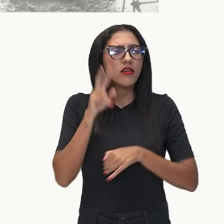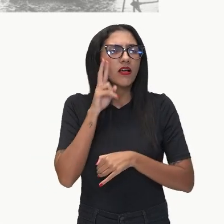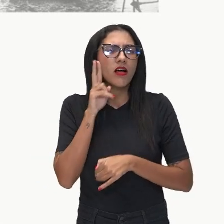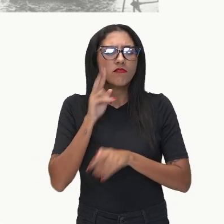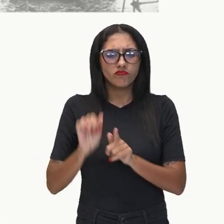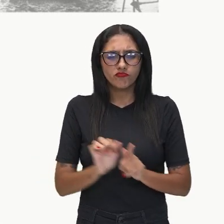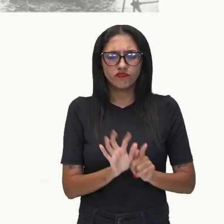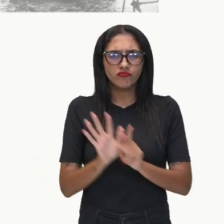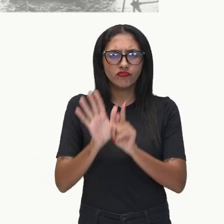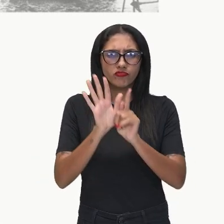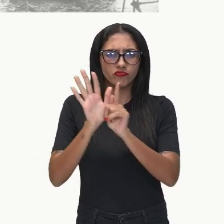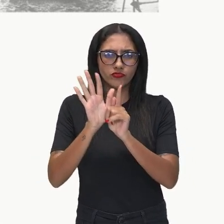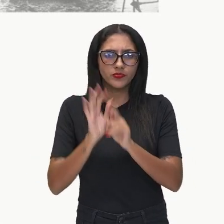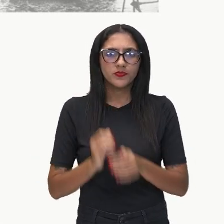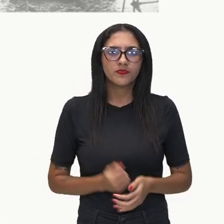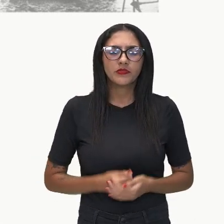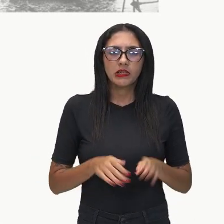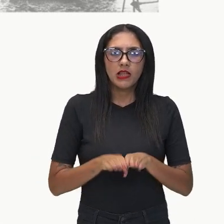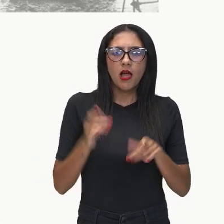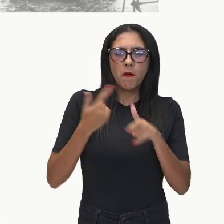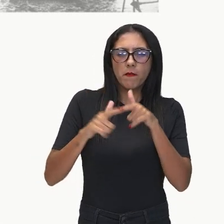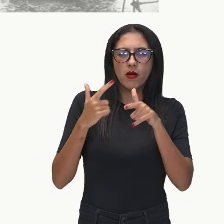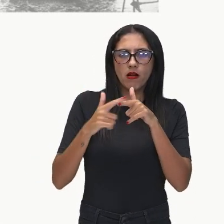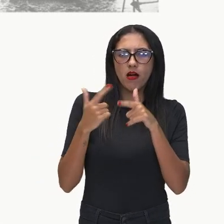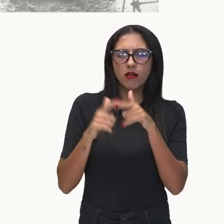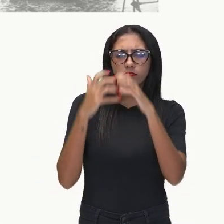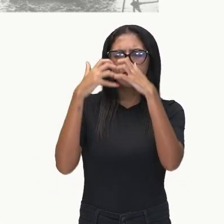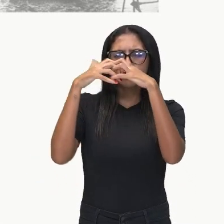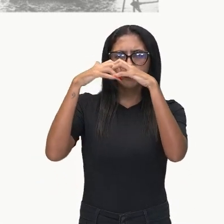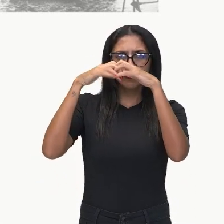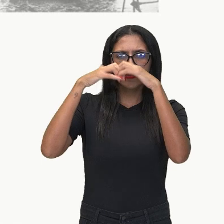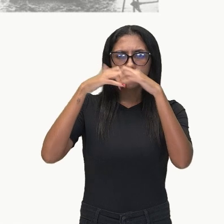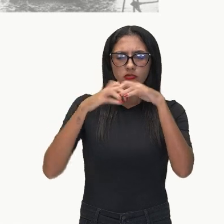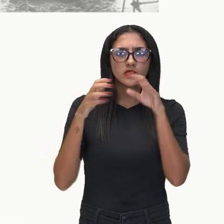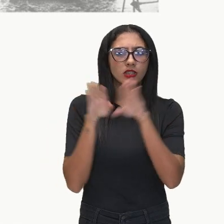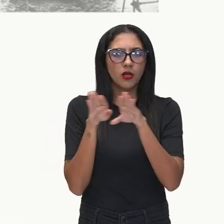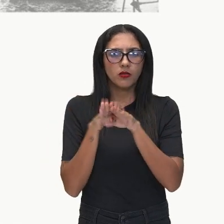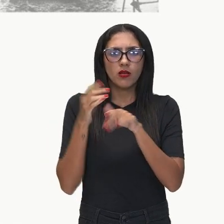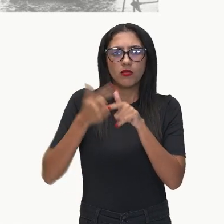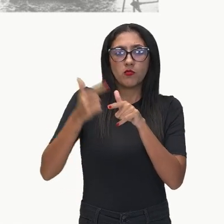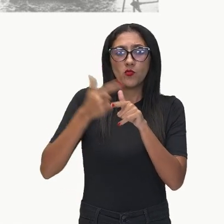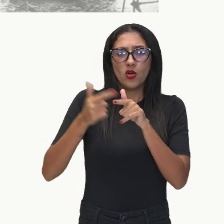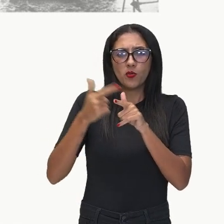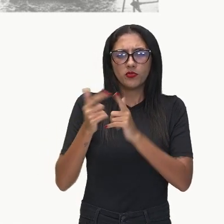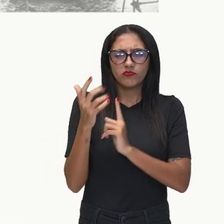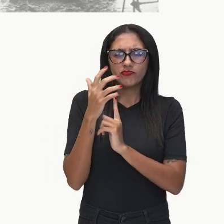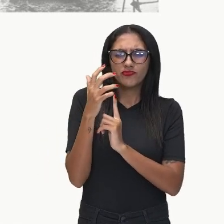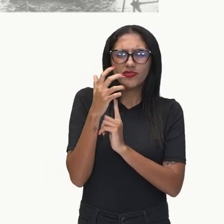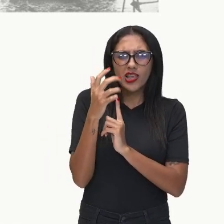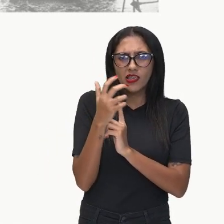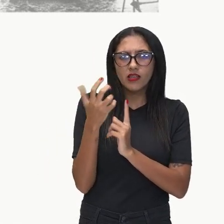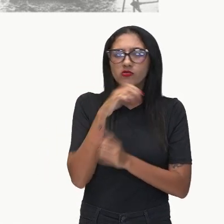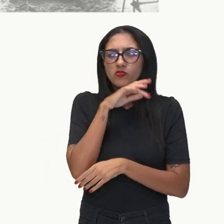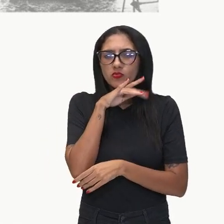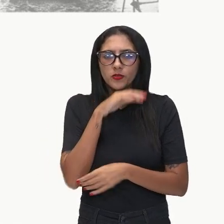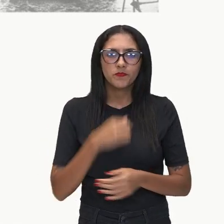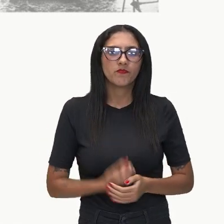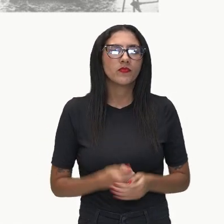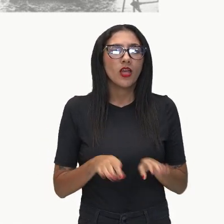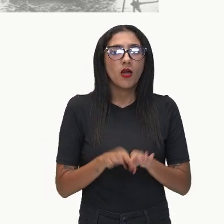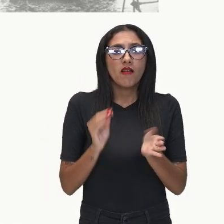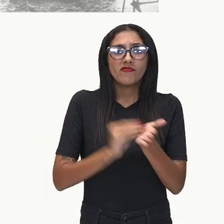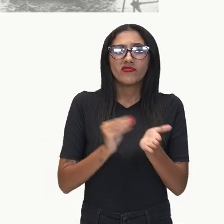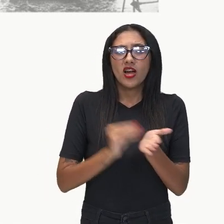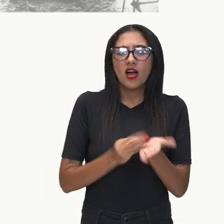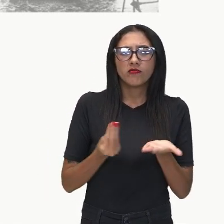anteriormente, traumas psicológicos, que eram também advindos dessas condições de trincheira, escassez de